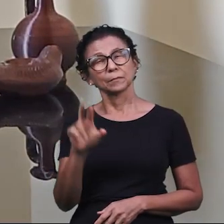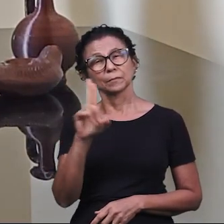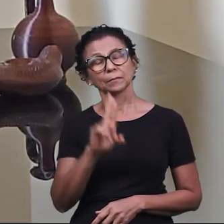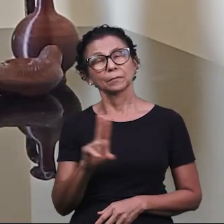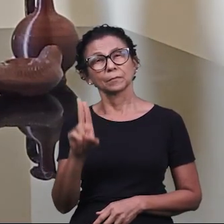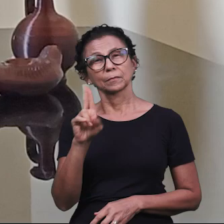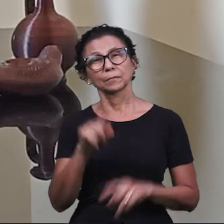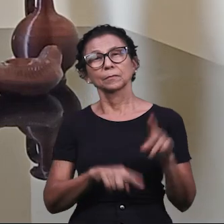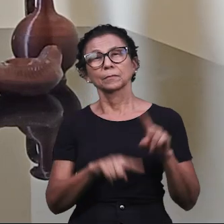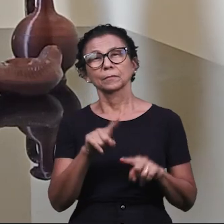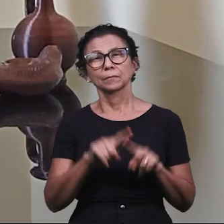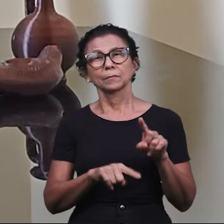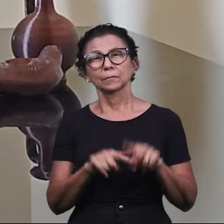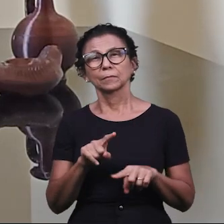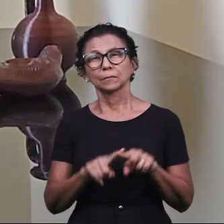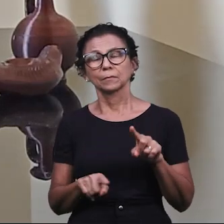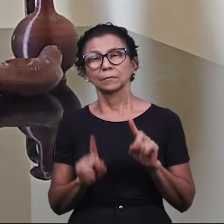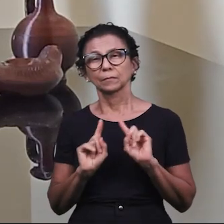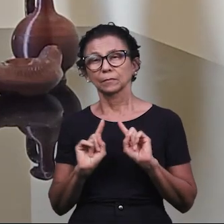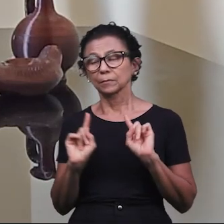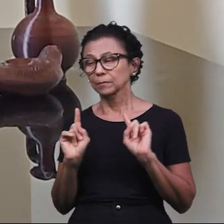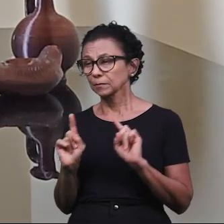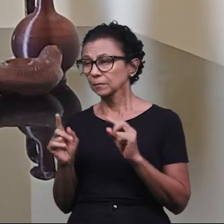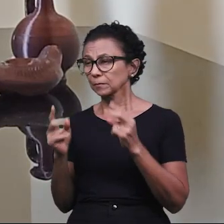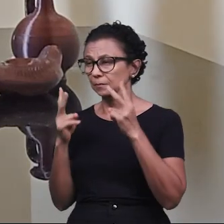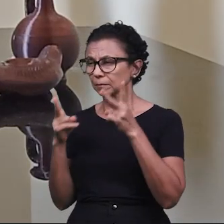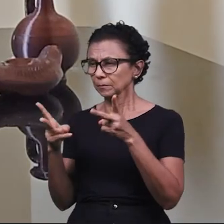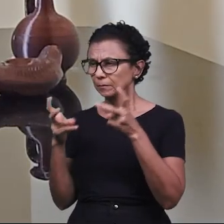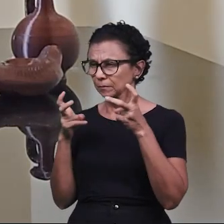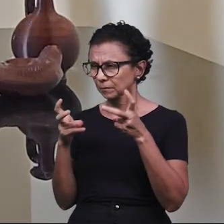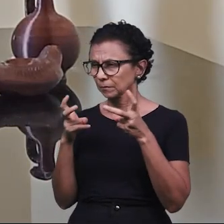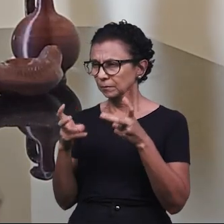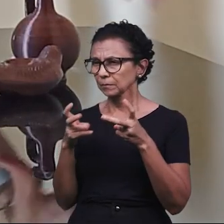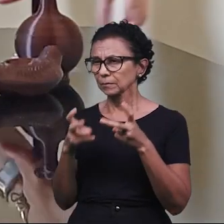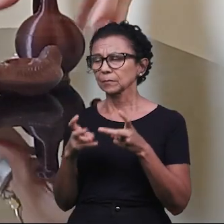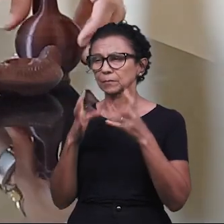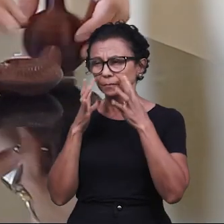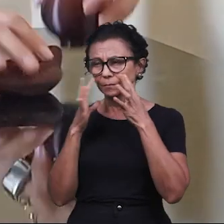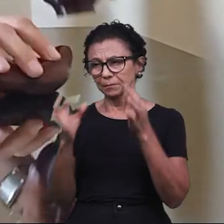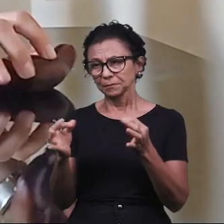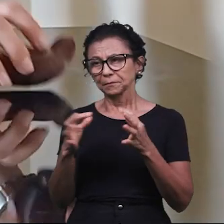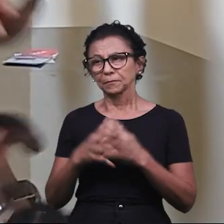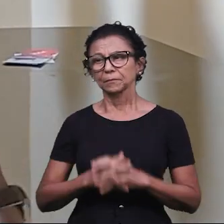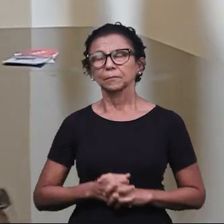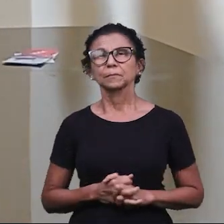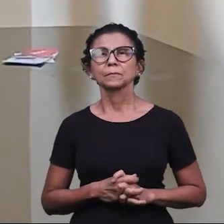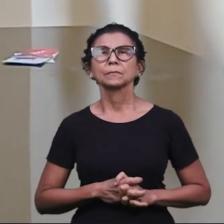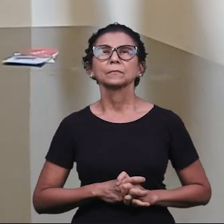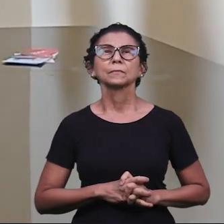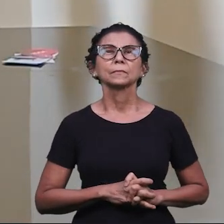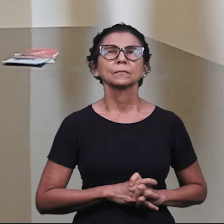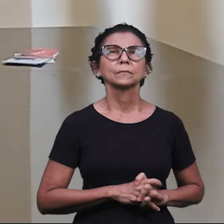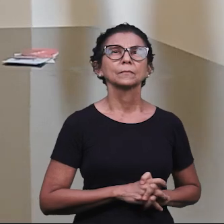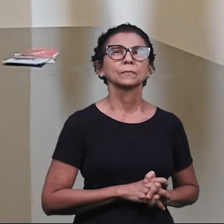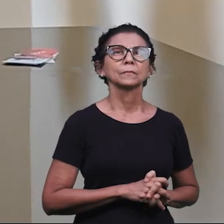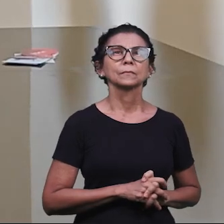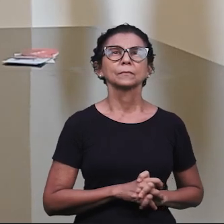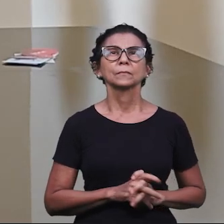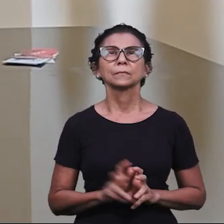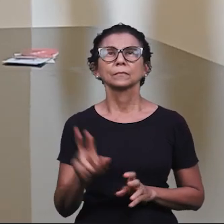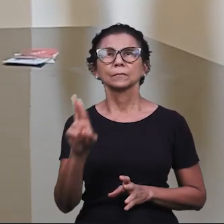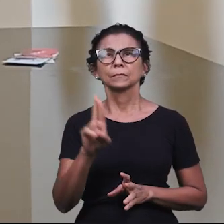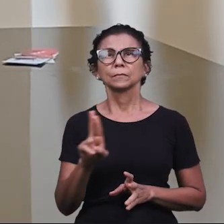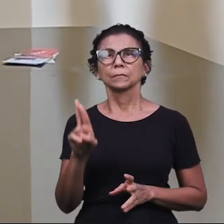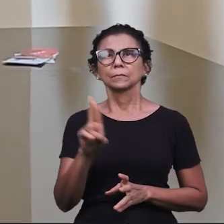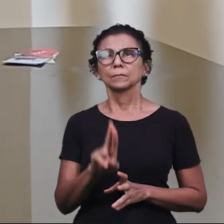que, de fato, né, isso chame a atenção delas de alguma forma. Na aula adaptada, nós utilizamos